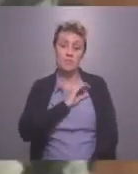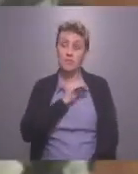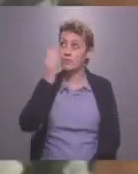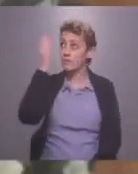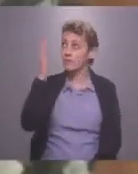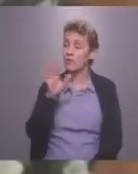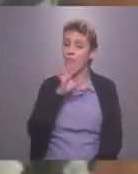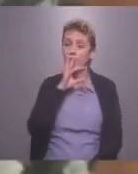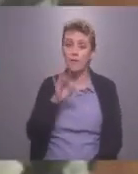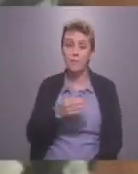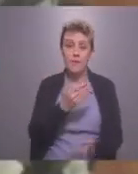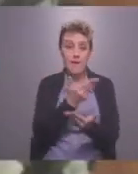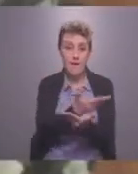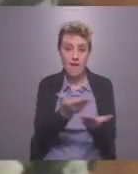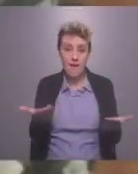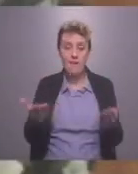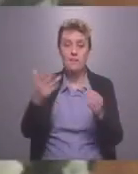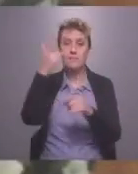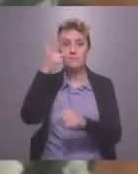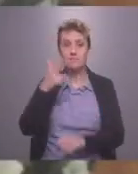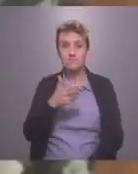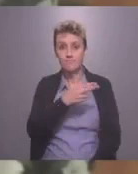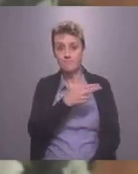Abençoai, Senhor.